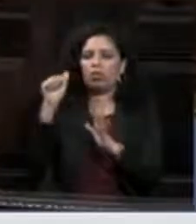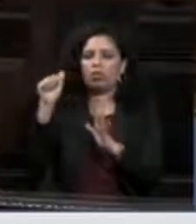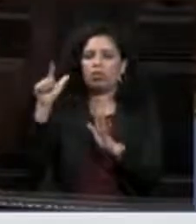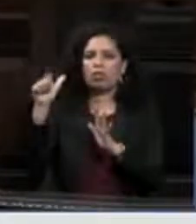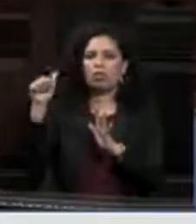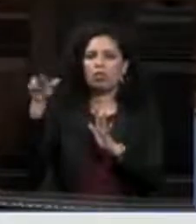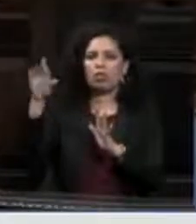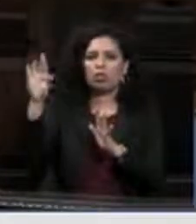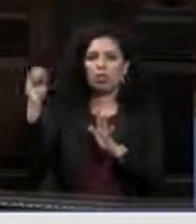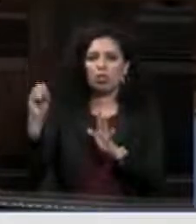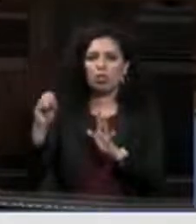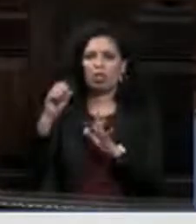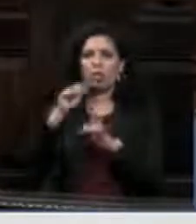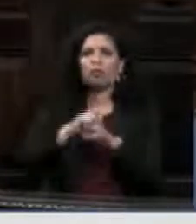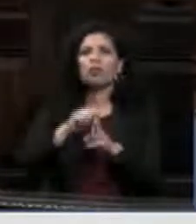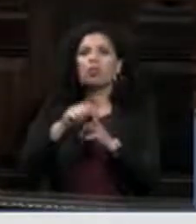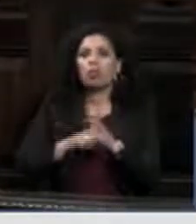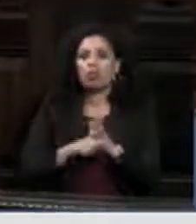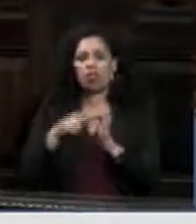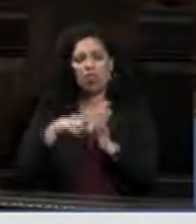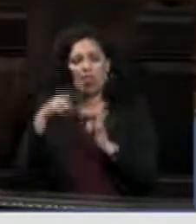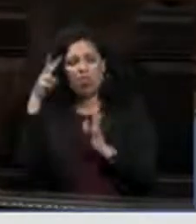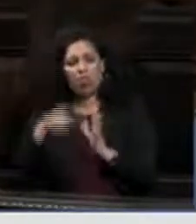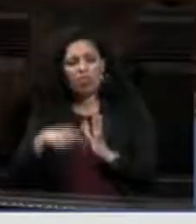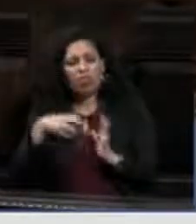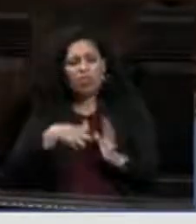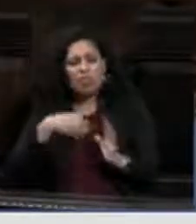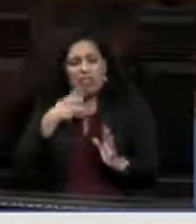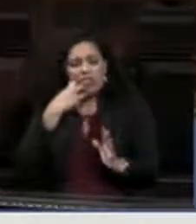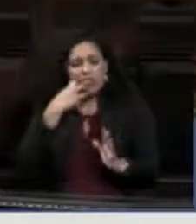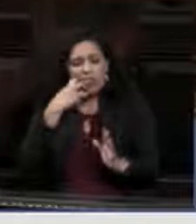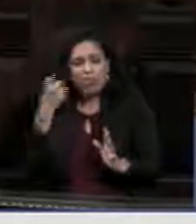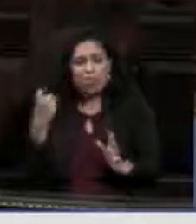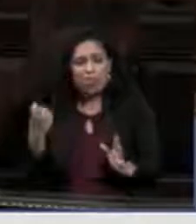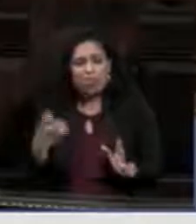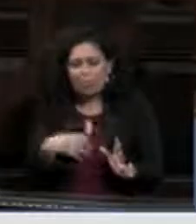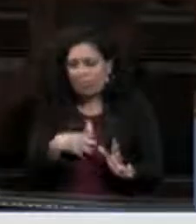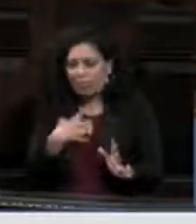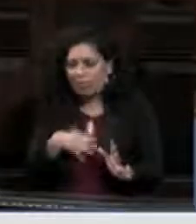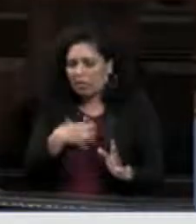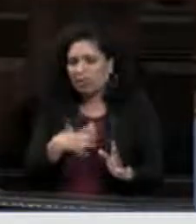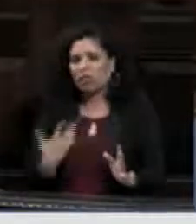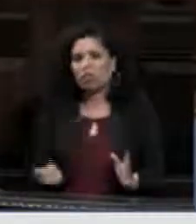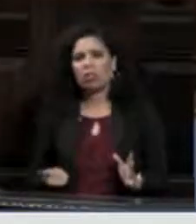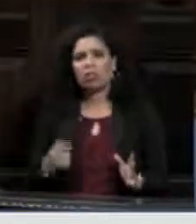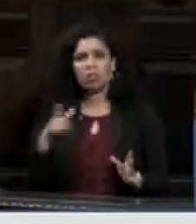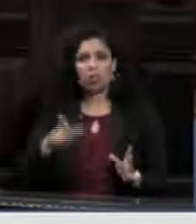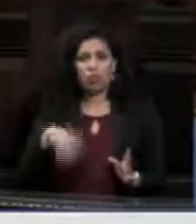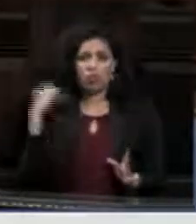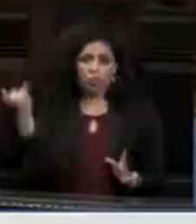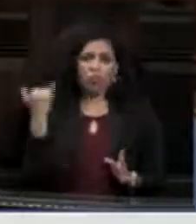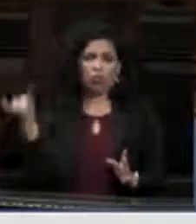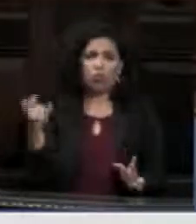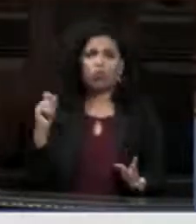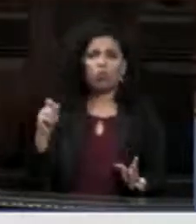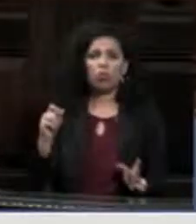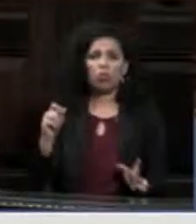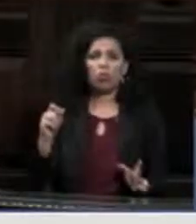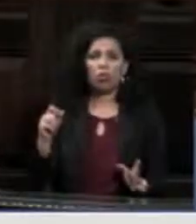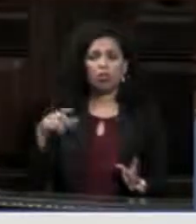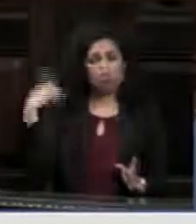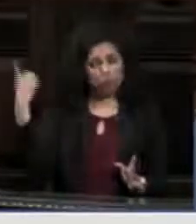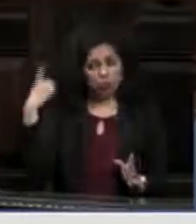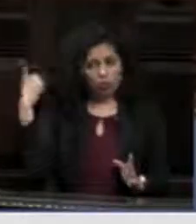envergonha, me constrange. E aí eu digo, é fundamental que os deputados recebam